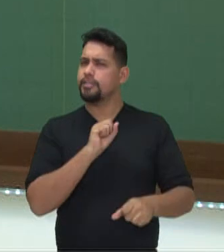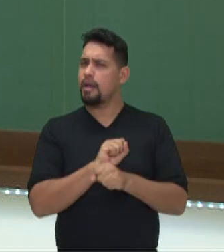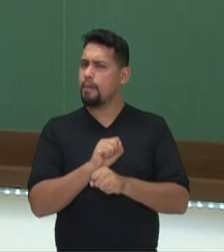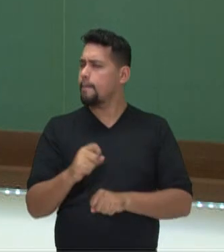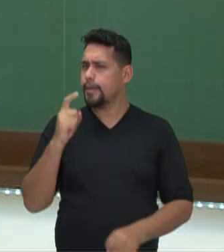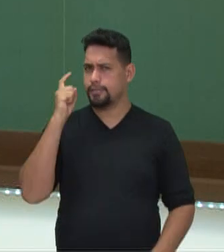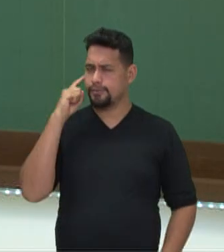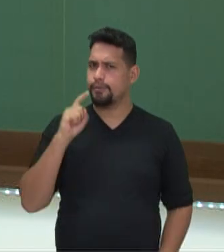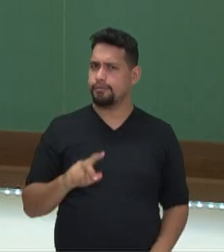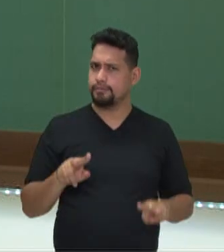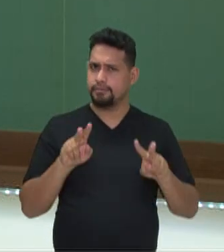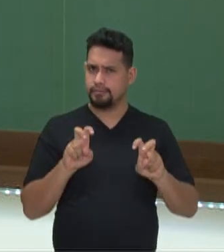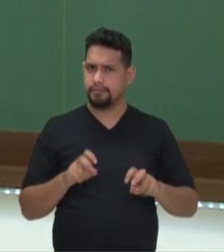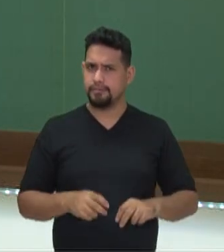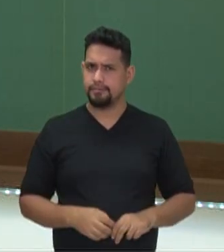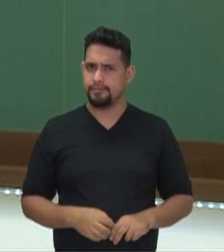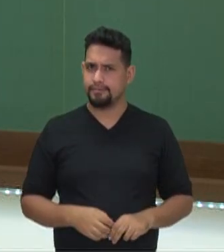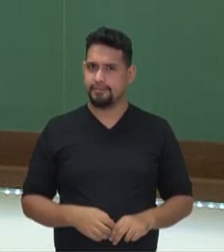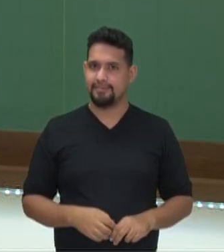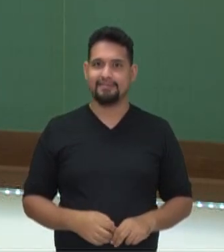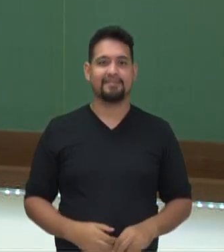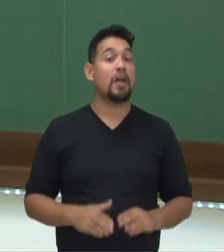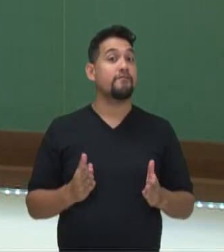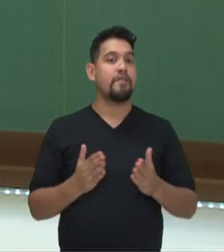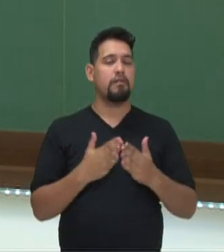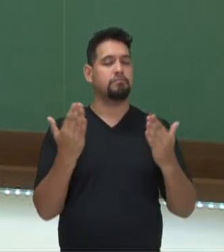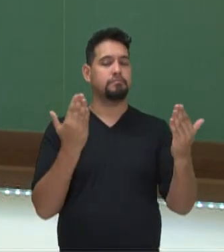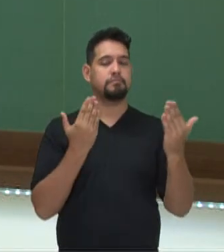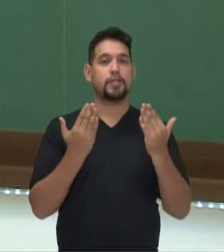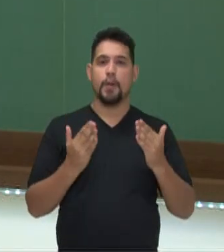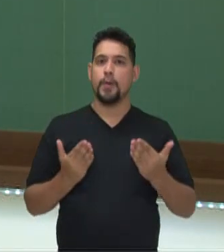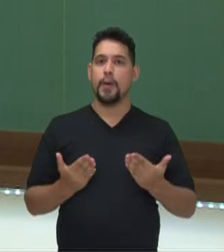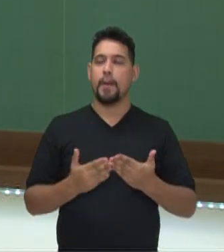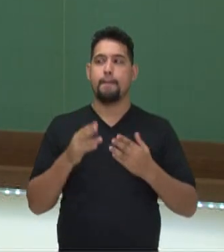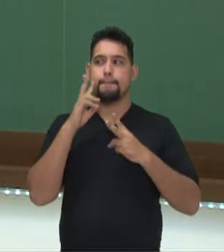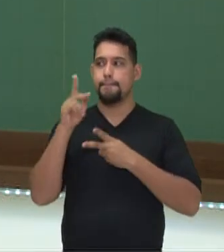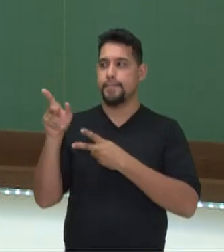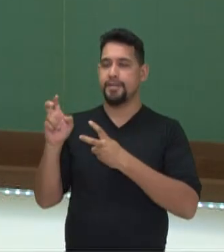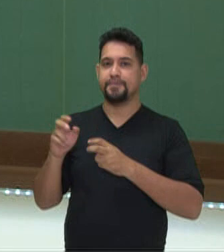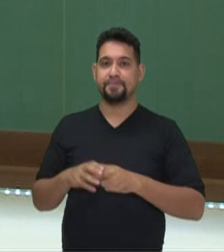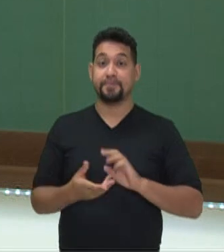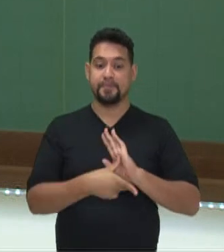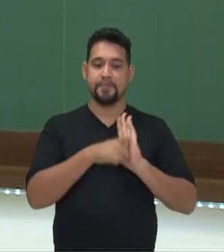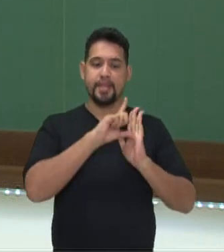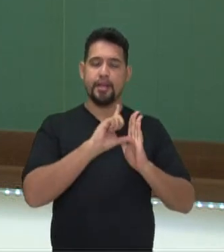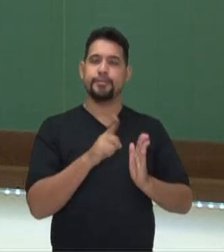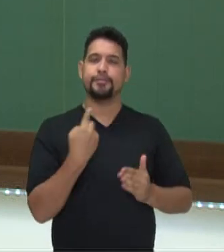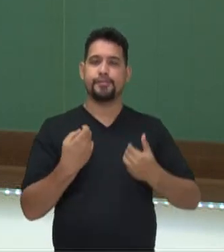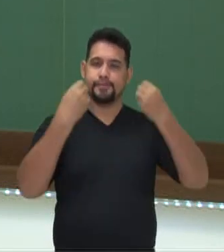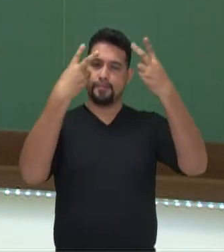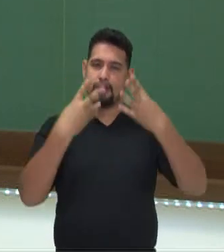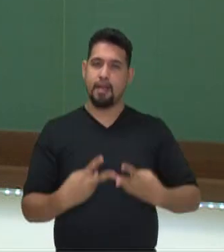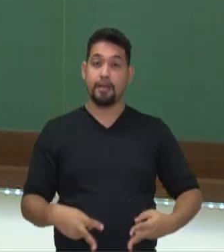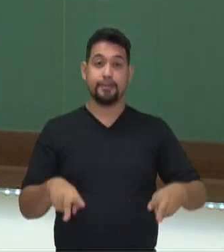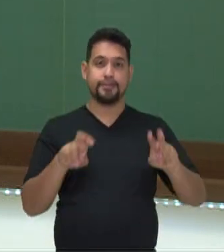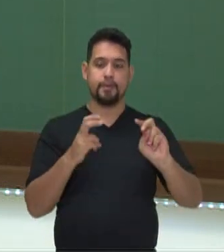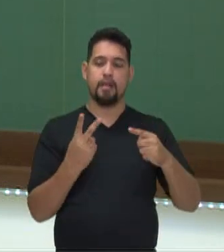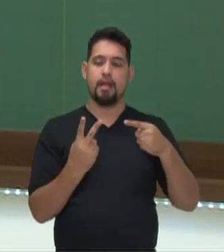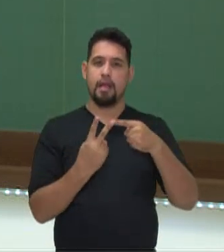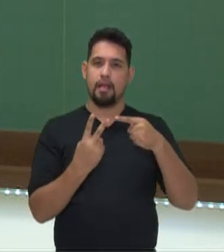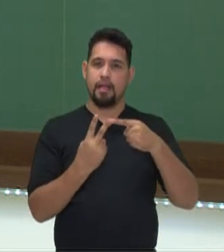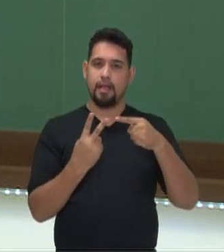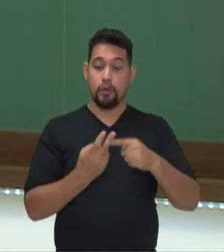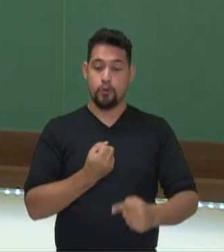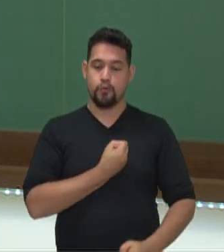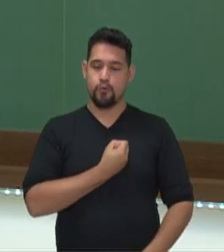para pensar nisso? Vamos então analisar? Olha só, antes da gente falar sobre a raiz quadrada